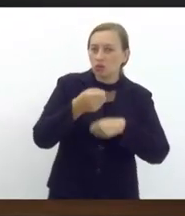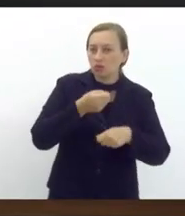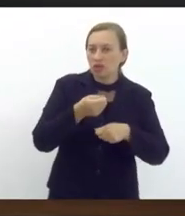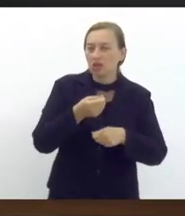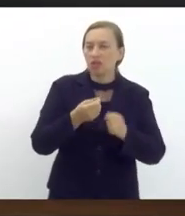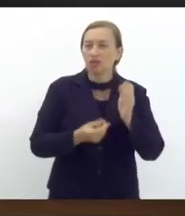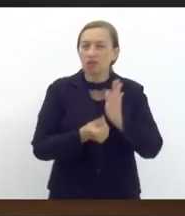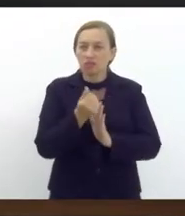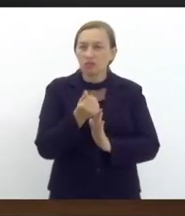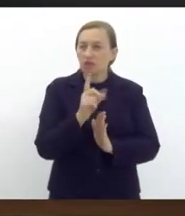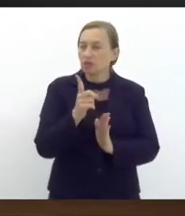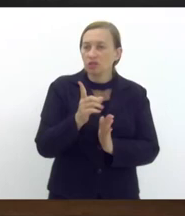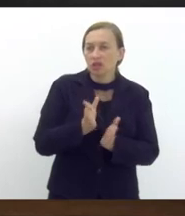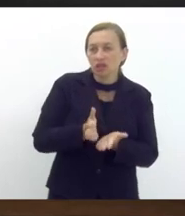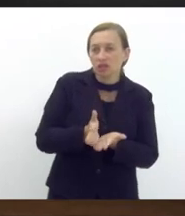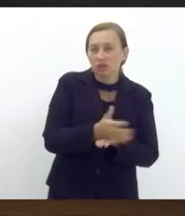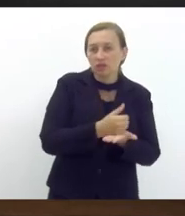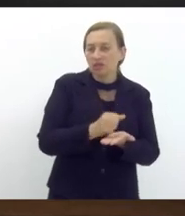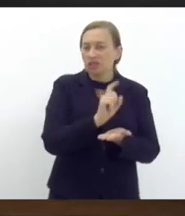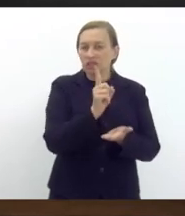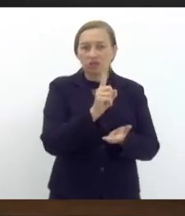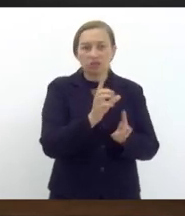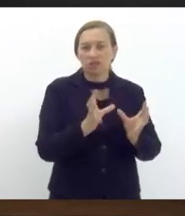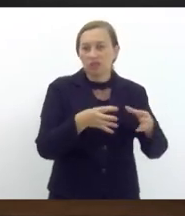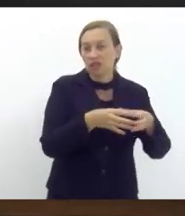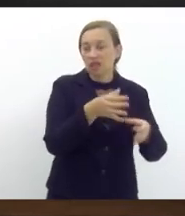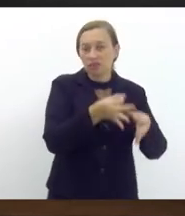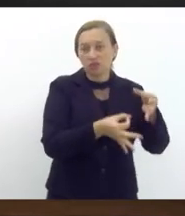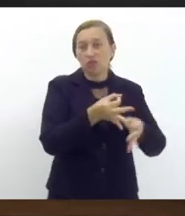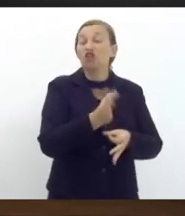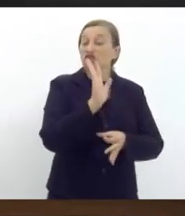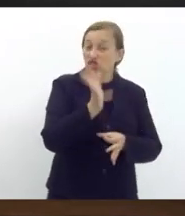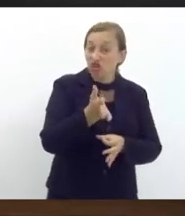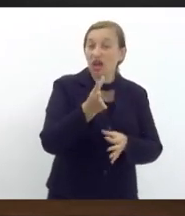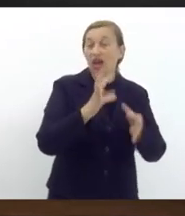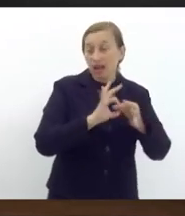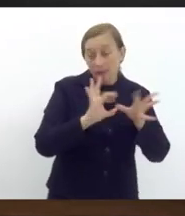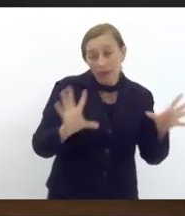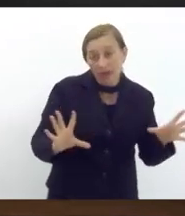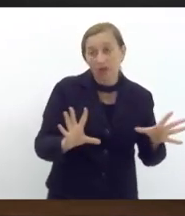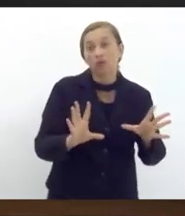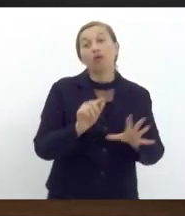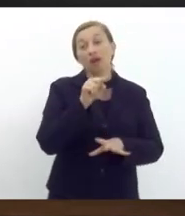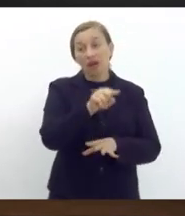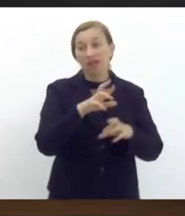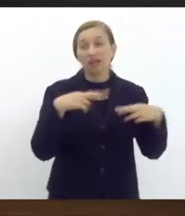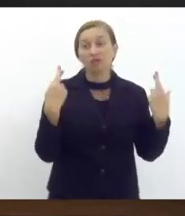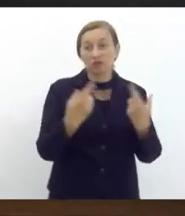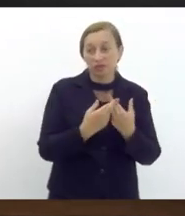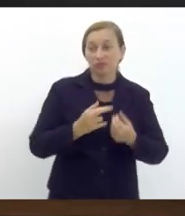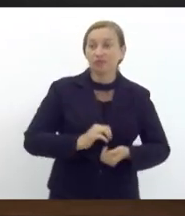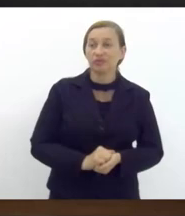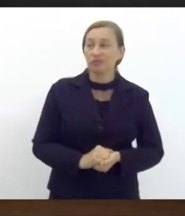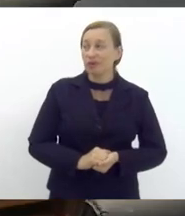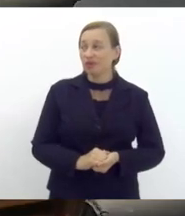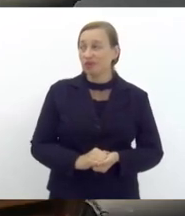não tá colhendo parecer da ccj ela já deu o parecer na comissão